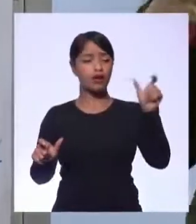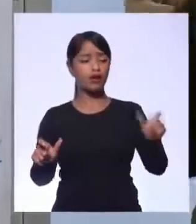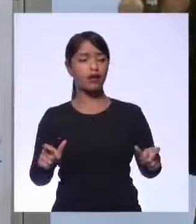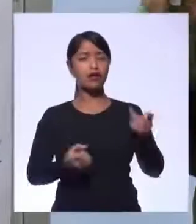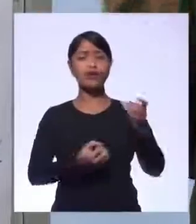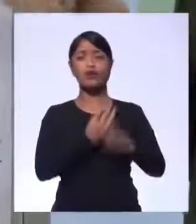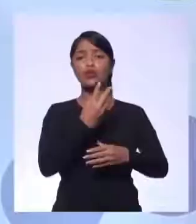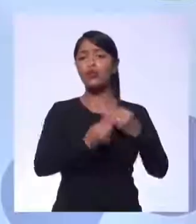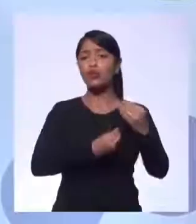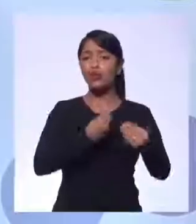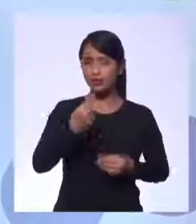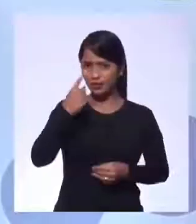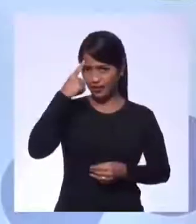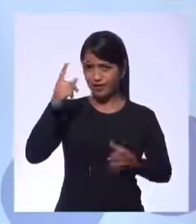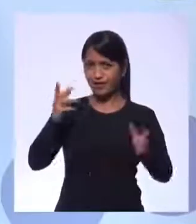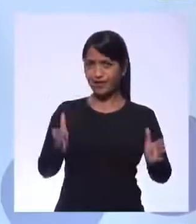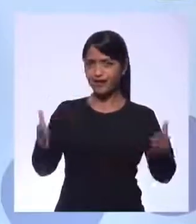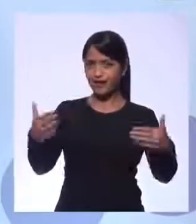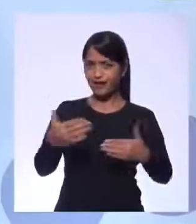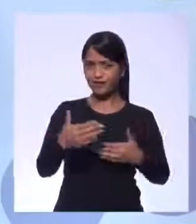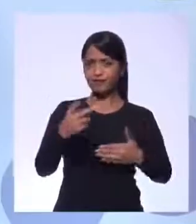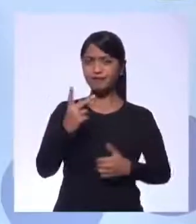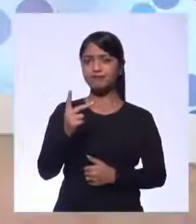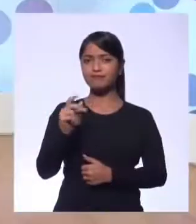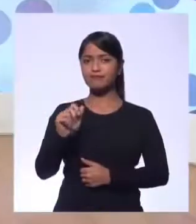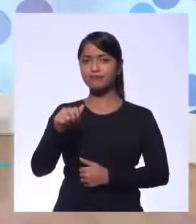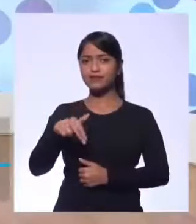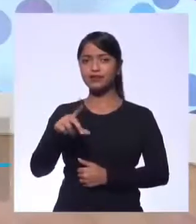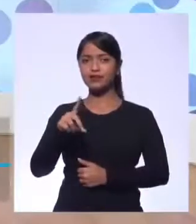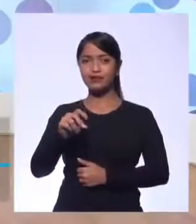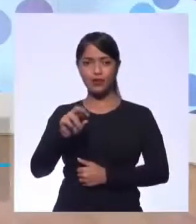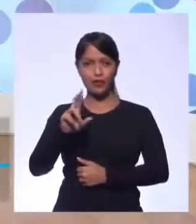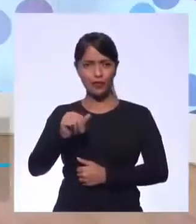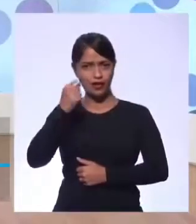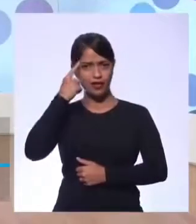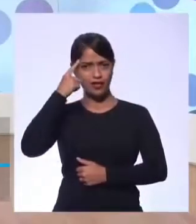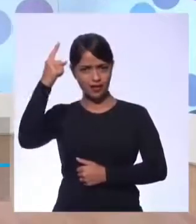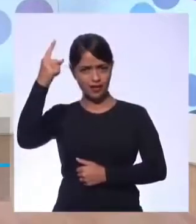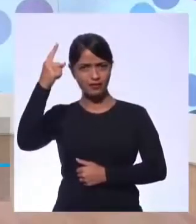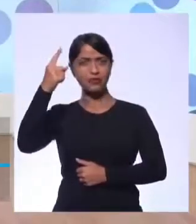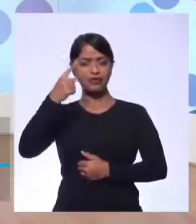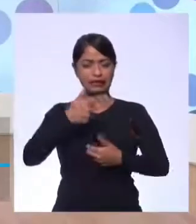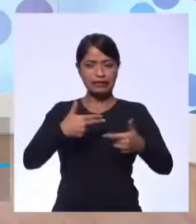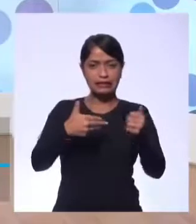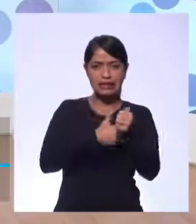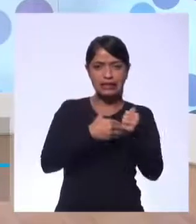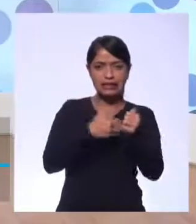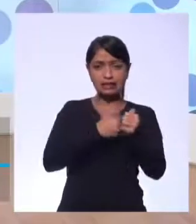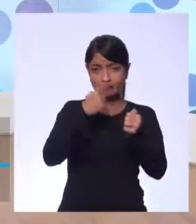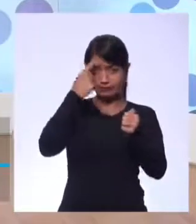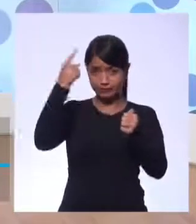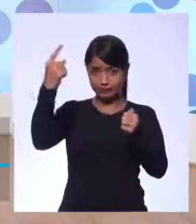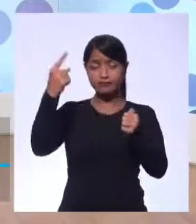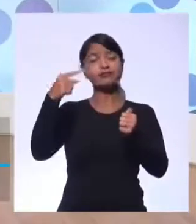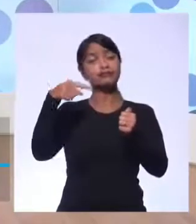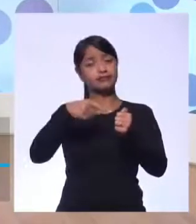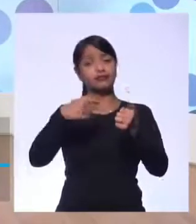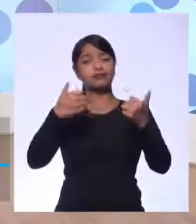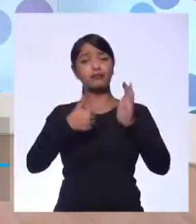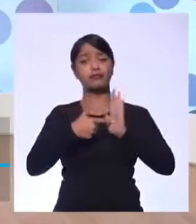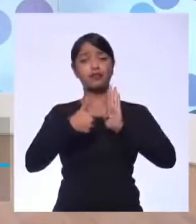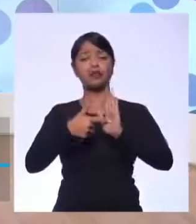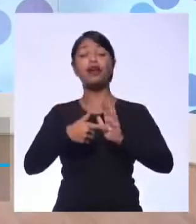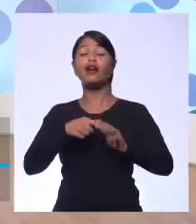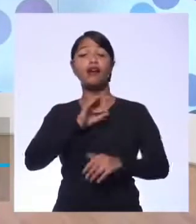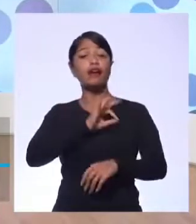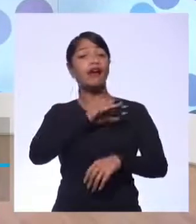na Caixa de Pandora, a gente viu como é que a mulher veio E parar além das aqui. vezes, Mônica, nem explica, só apresenta fatos misteriosos também, Também tem